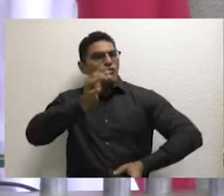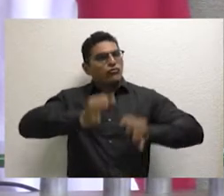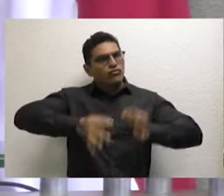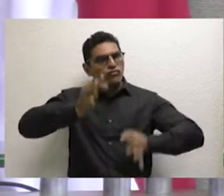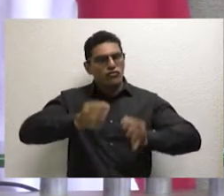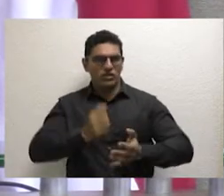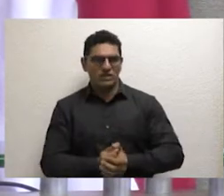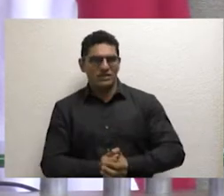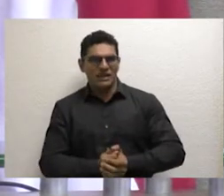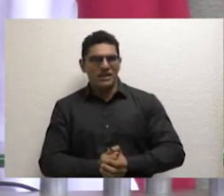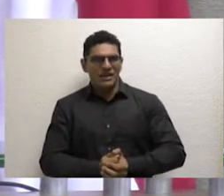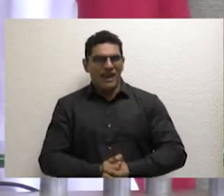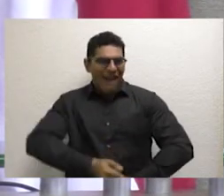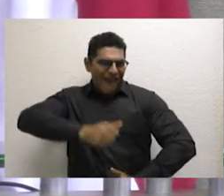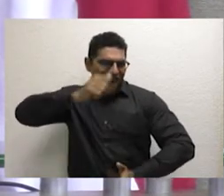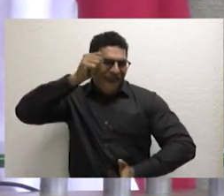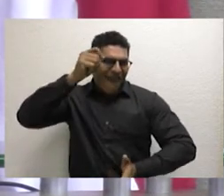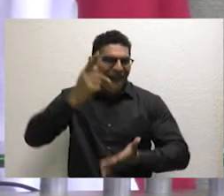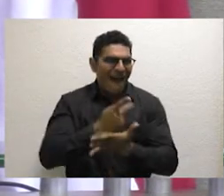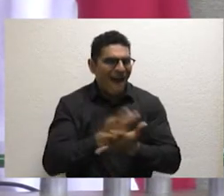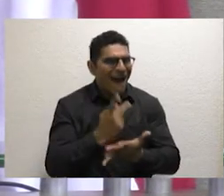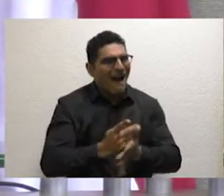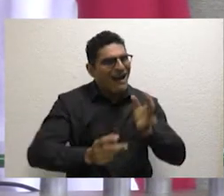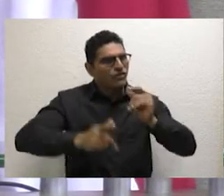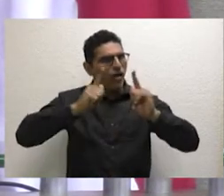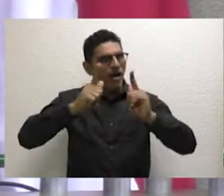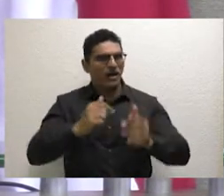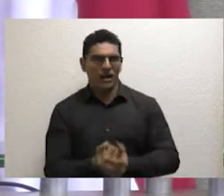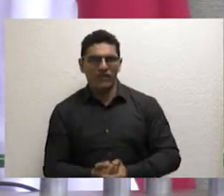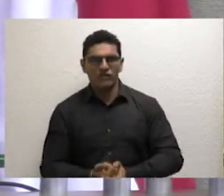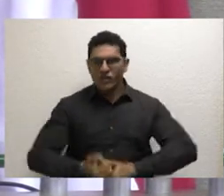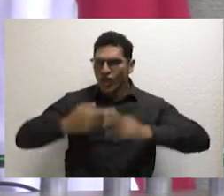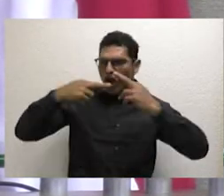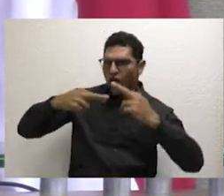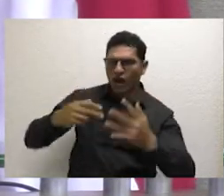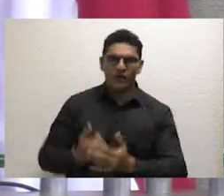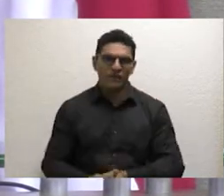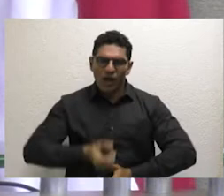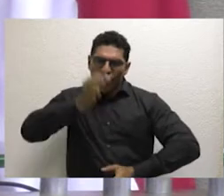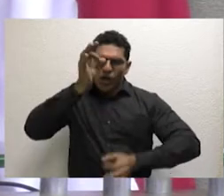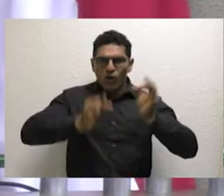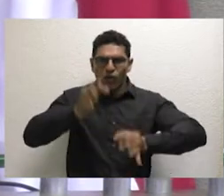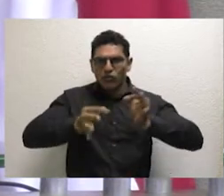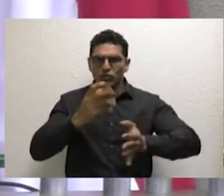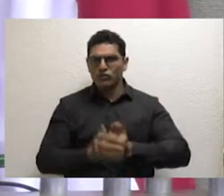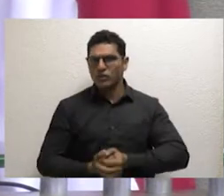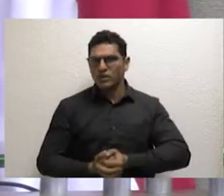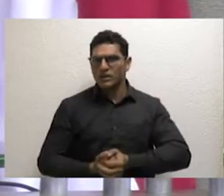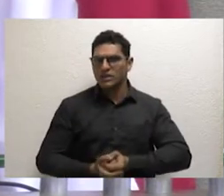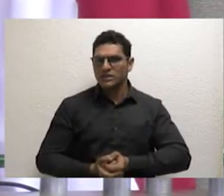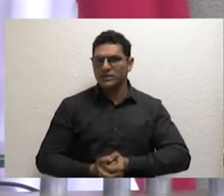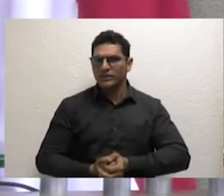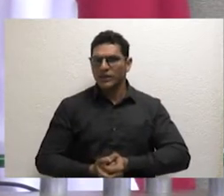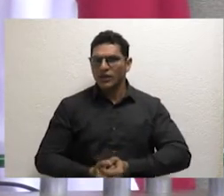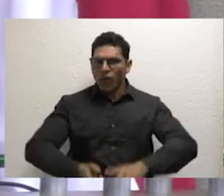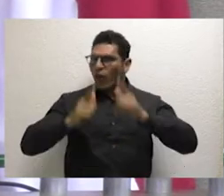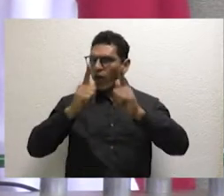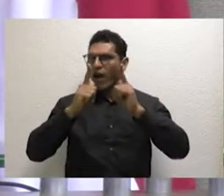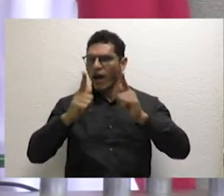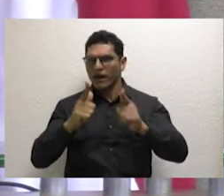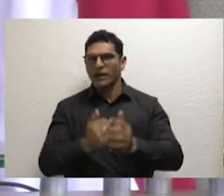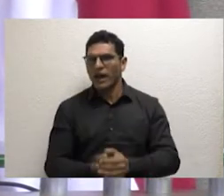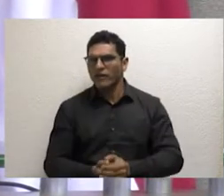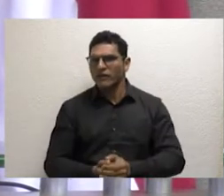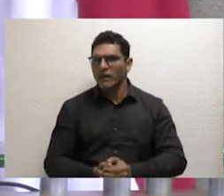criminaliza a luta dos educadores nós repudiamos a decisão judicial que colocou a greve como